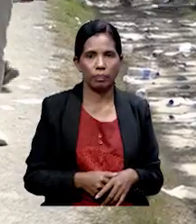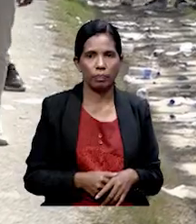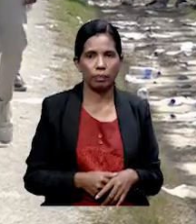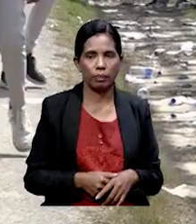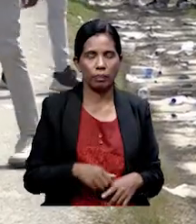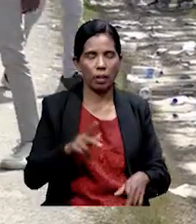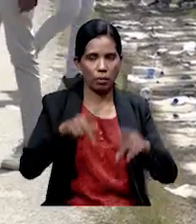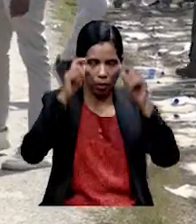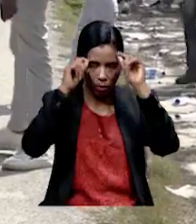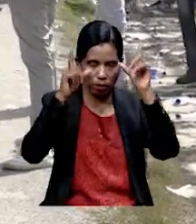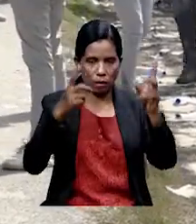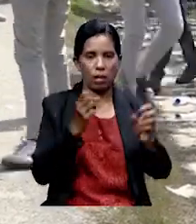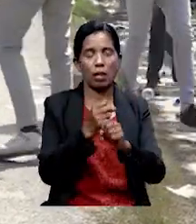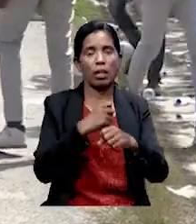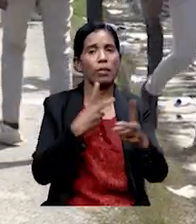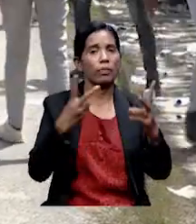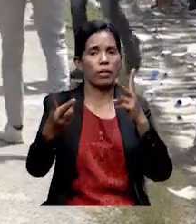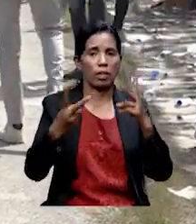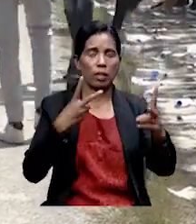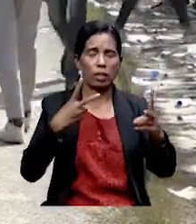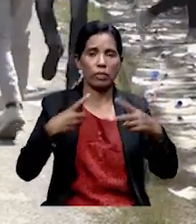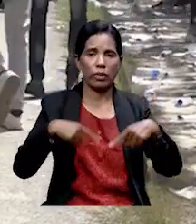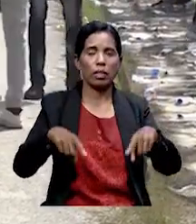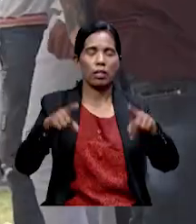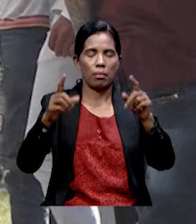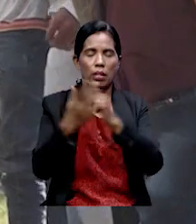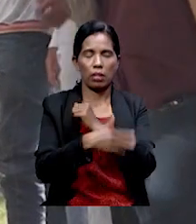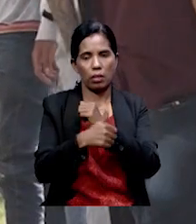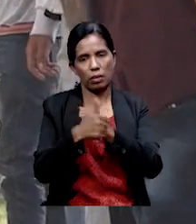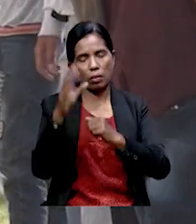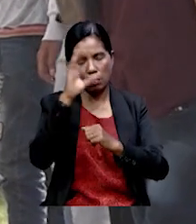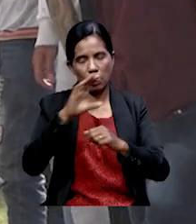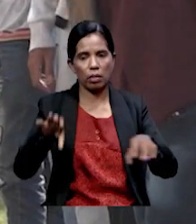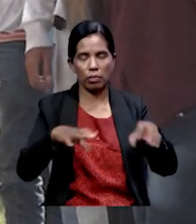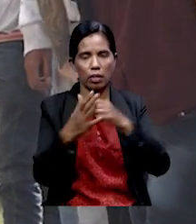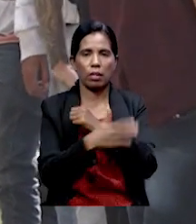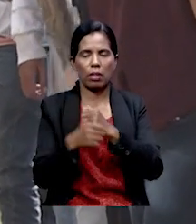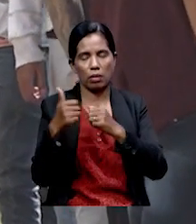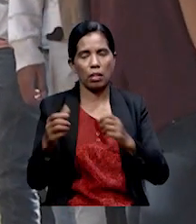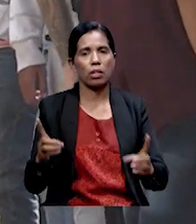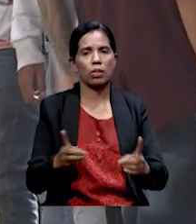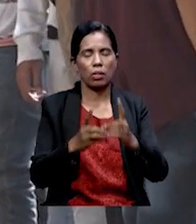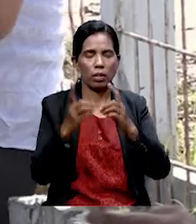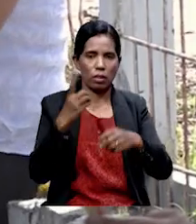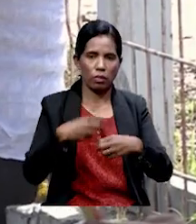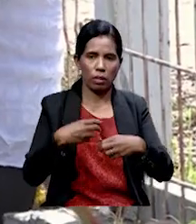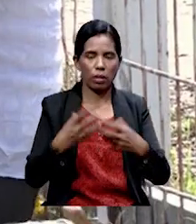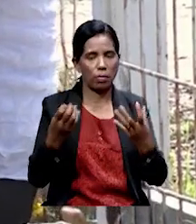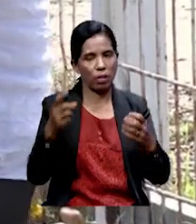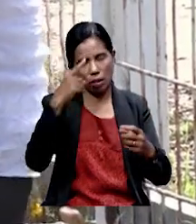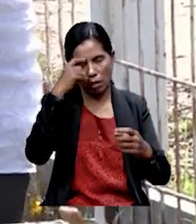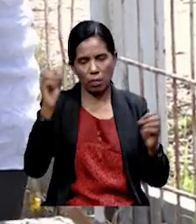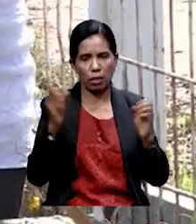Timor Ansir nebe halo viazem barai liur ho dibuka servisu liuli iha Portugal no Inglaterra hasur dificuldade o wen tamba latui